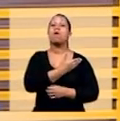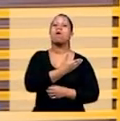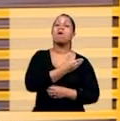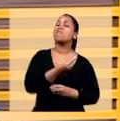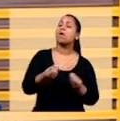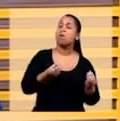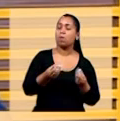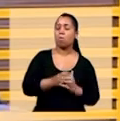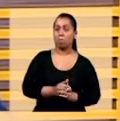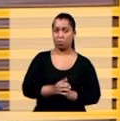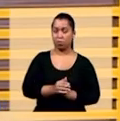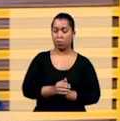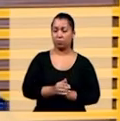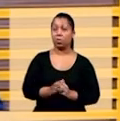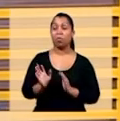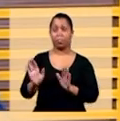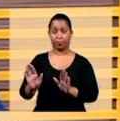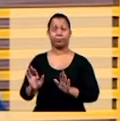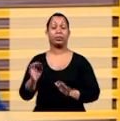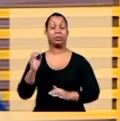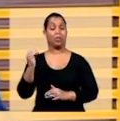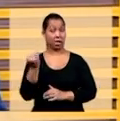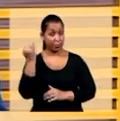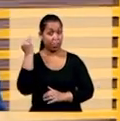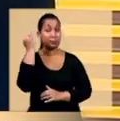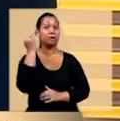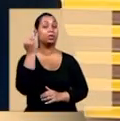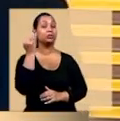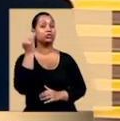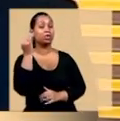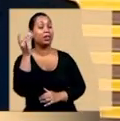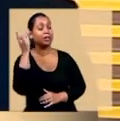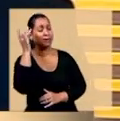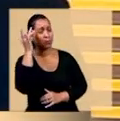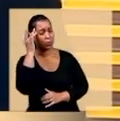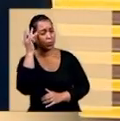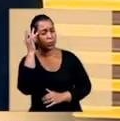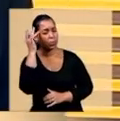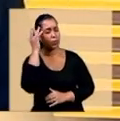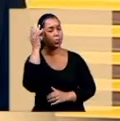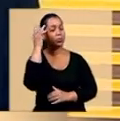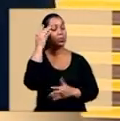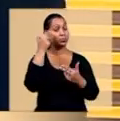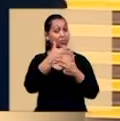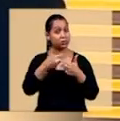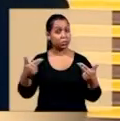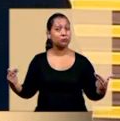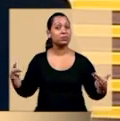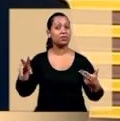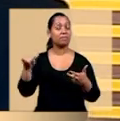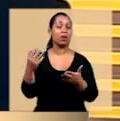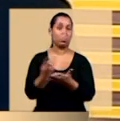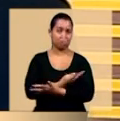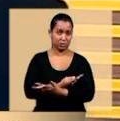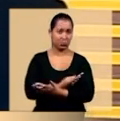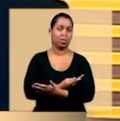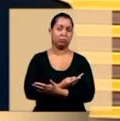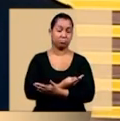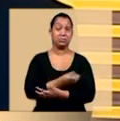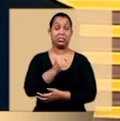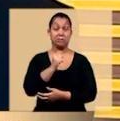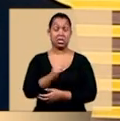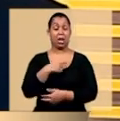prova que ele tem que recolher? Qual que é esse caminho, esse processo? É importante ele ter consciência das consequências